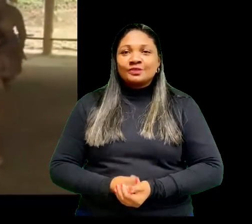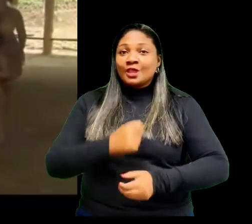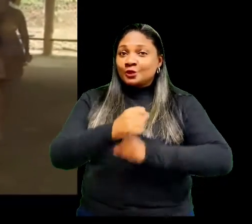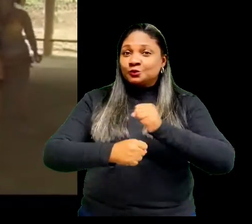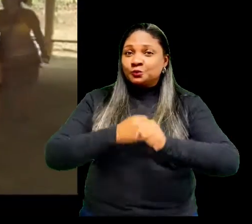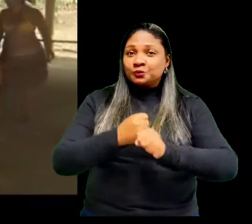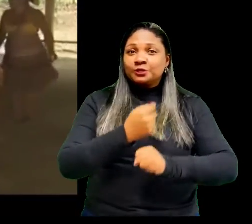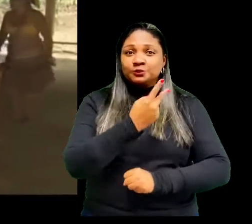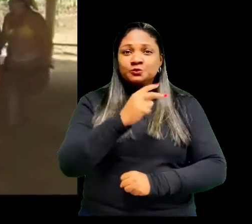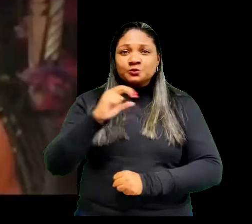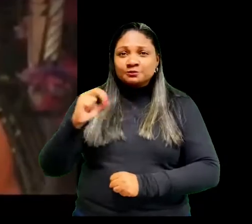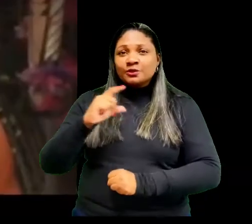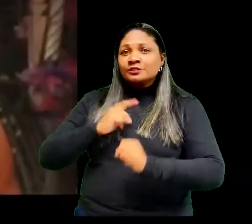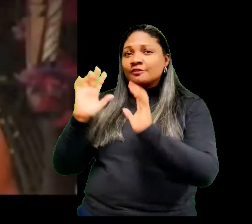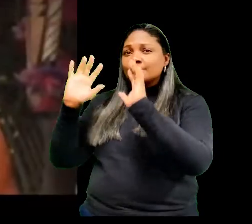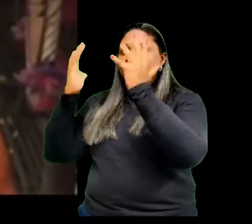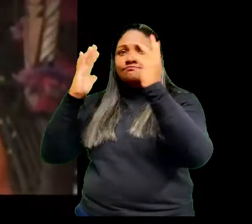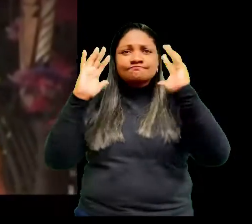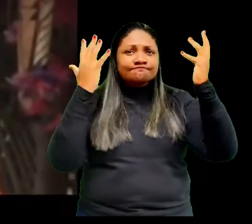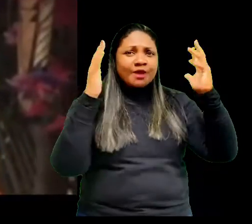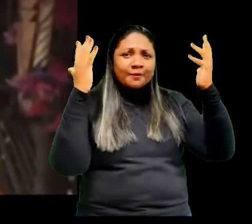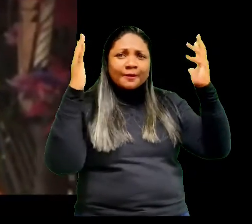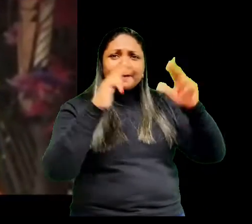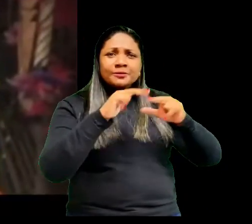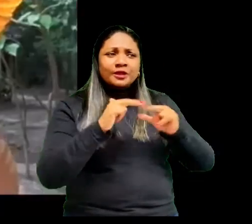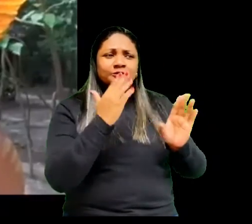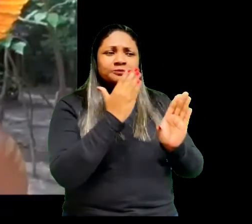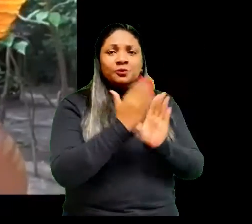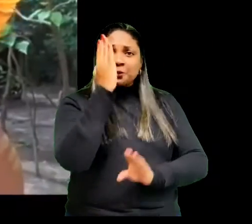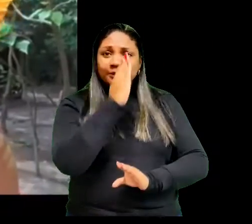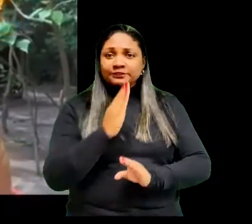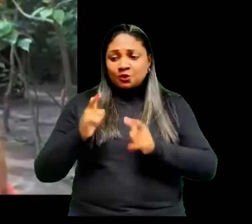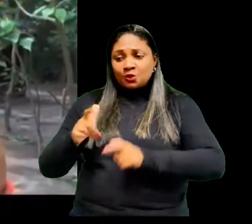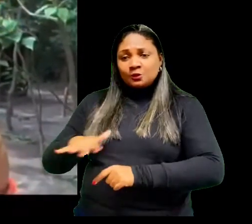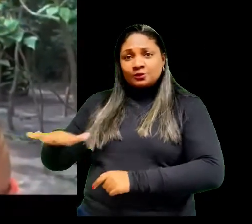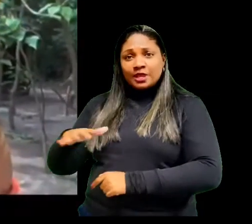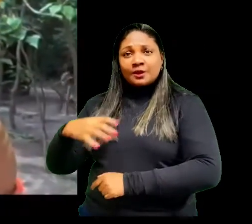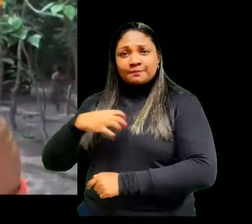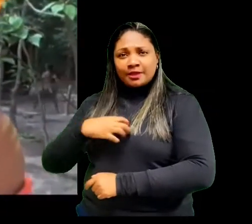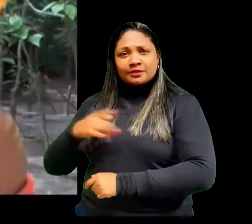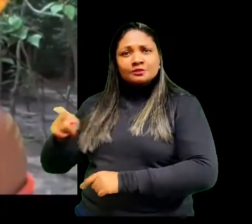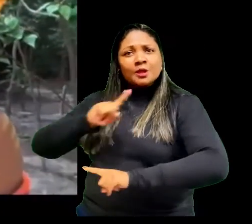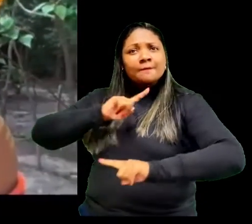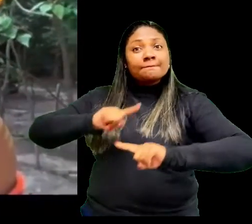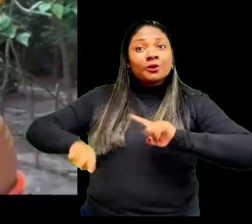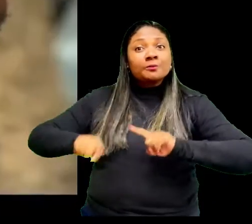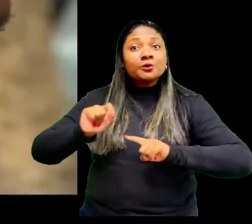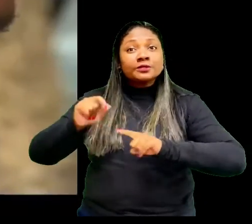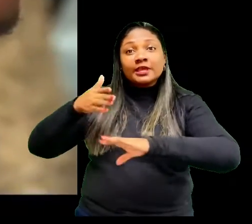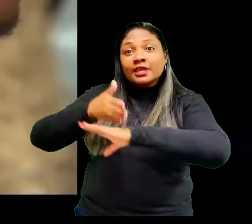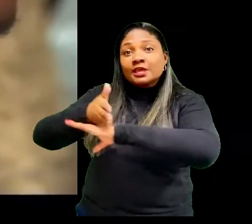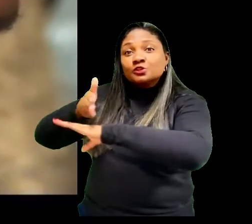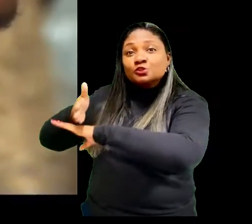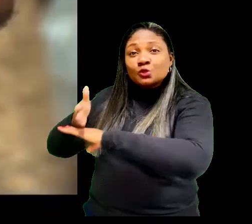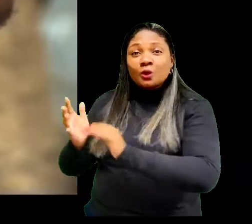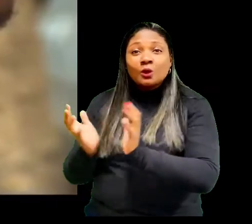No ano 2000, durante as comemorações do descobrimento do Brasil na região de Porto Seguro, foi proibida a